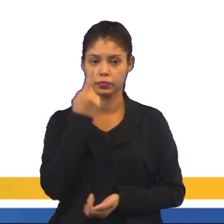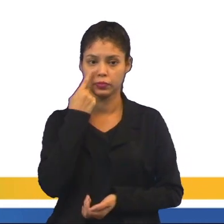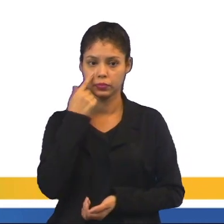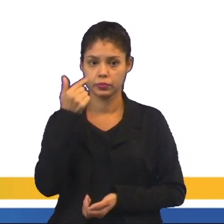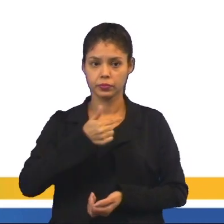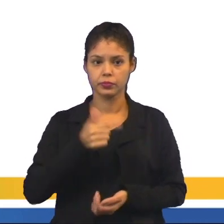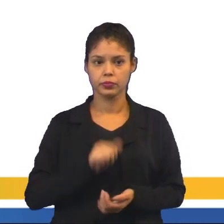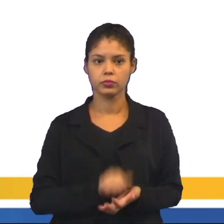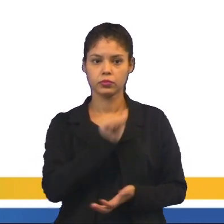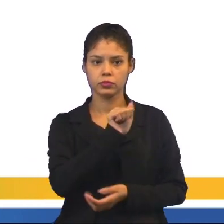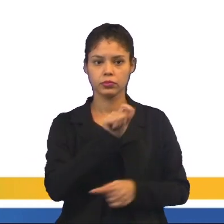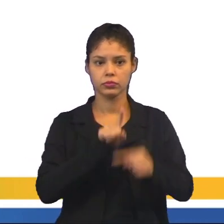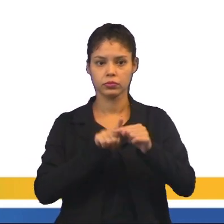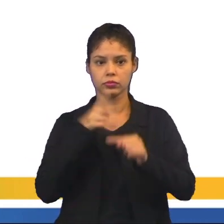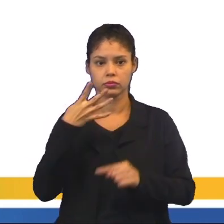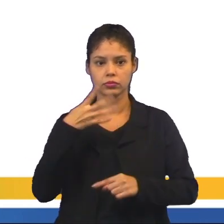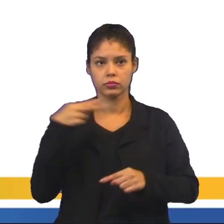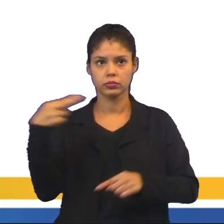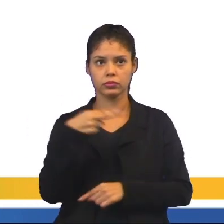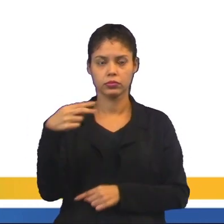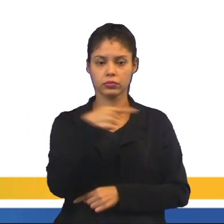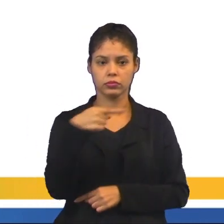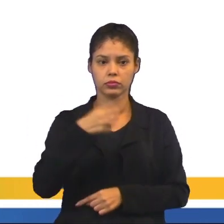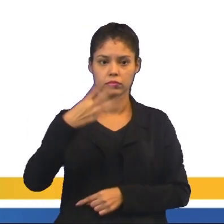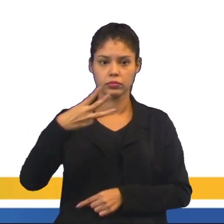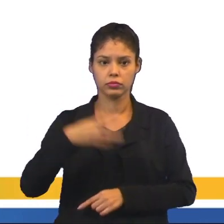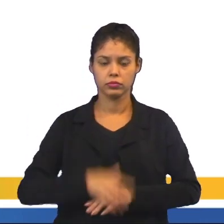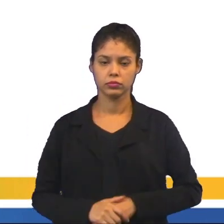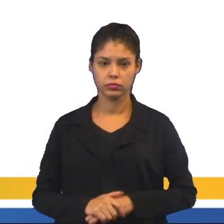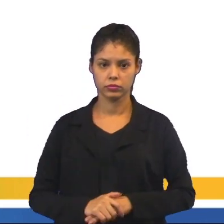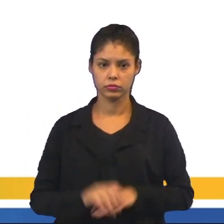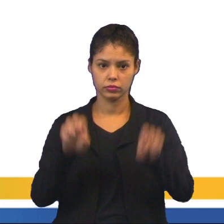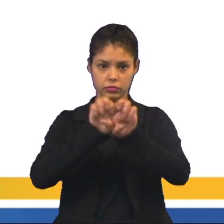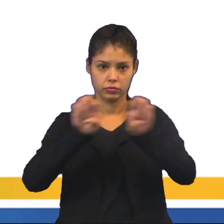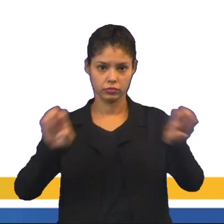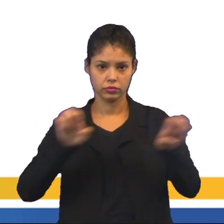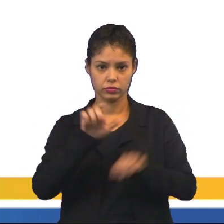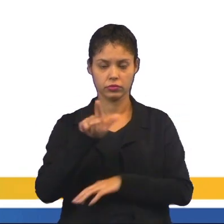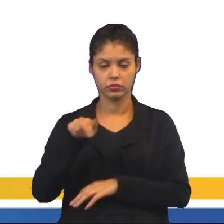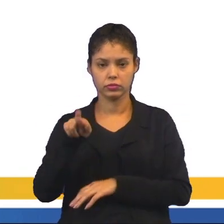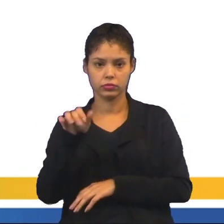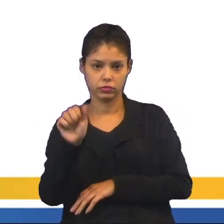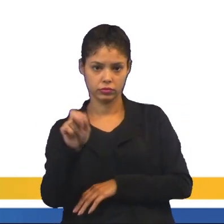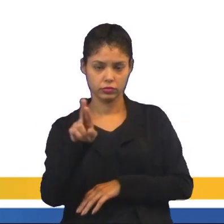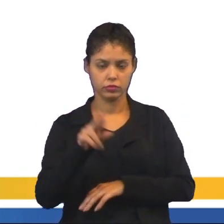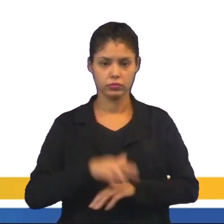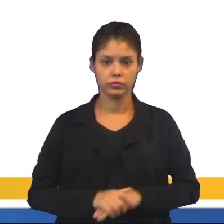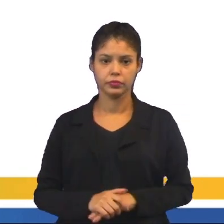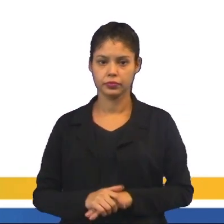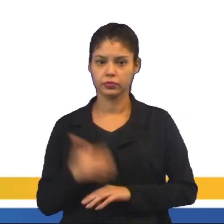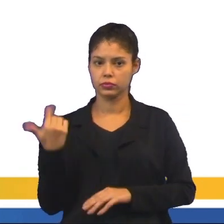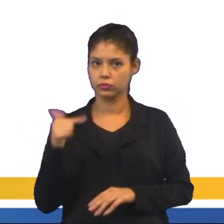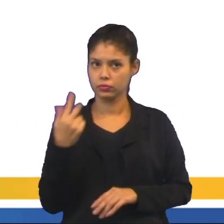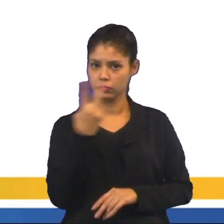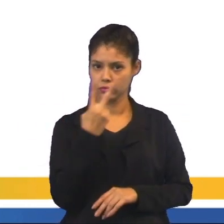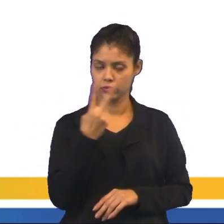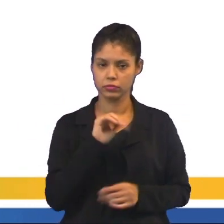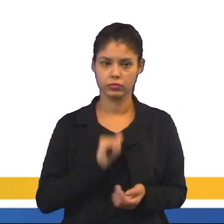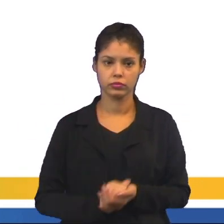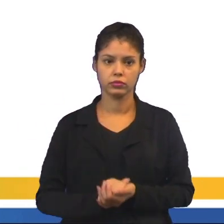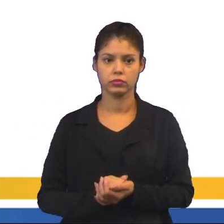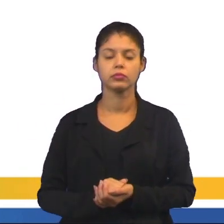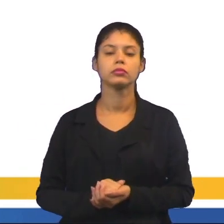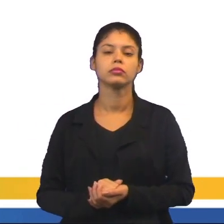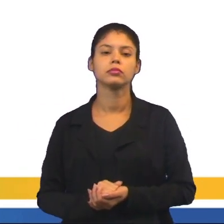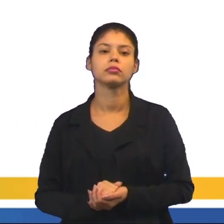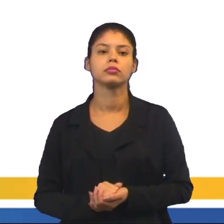Observe o segundo, a mais 4 igual a menos 3. Então, observe aí que agora eu não tenho duas incógnitas. A